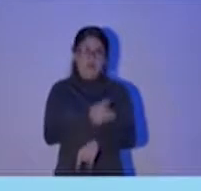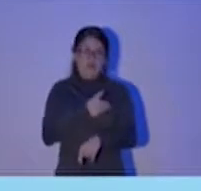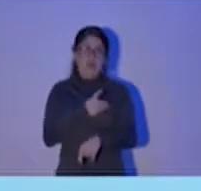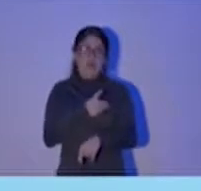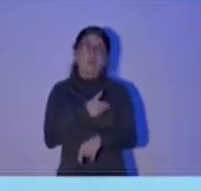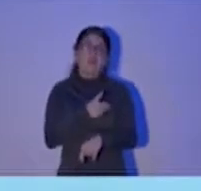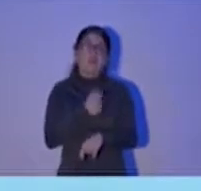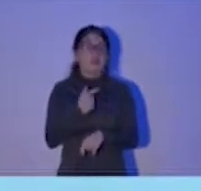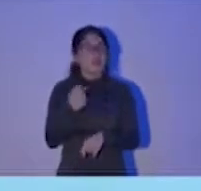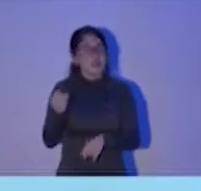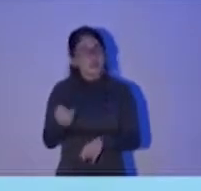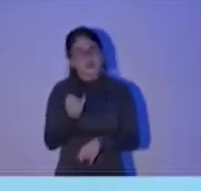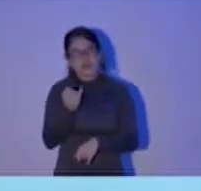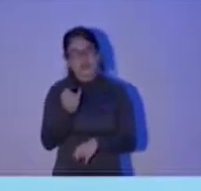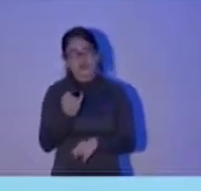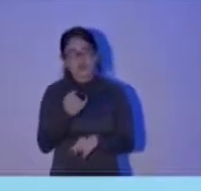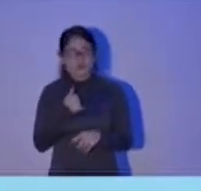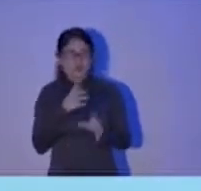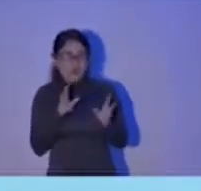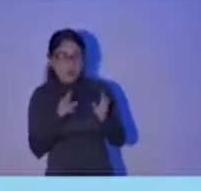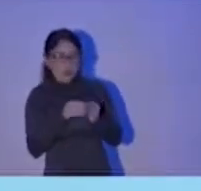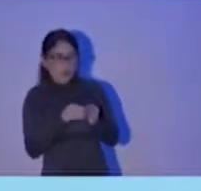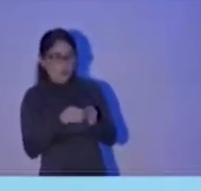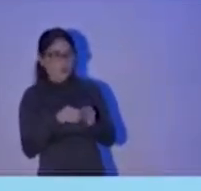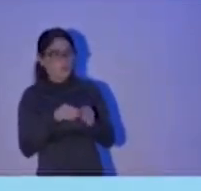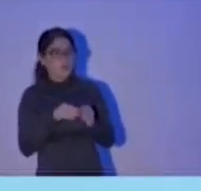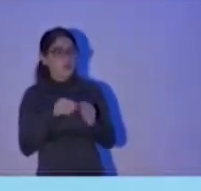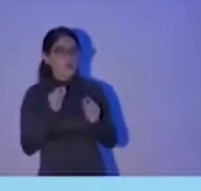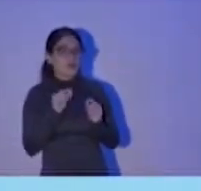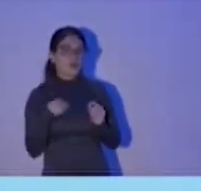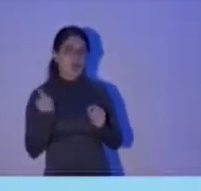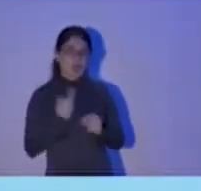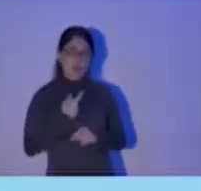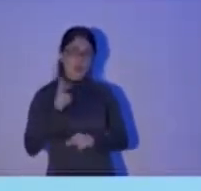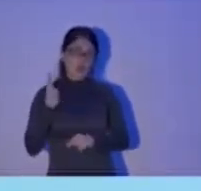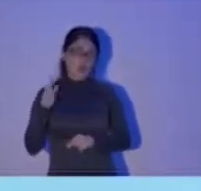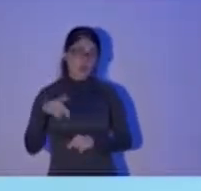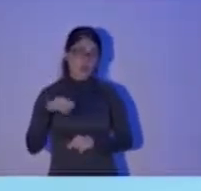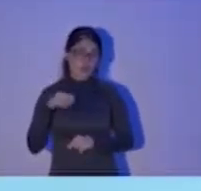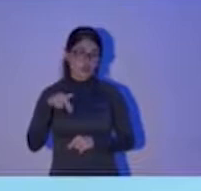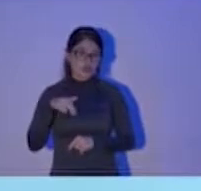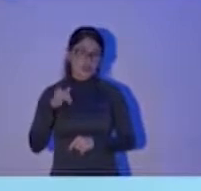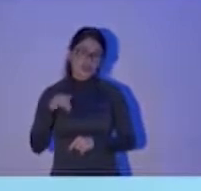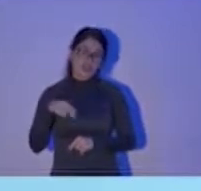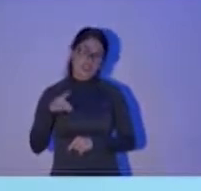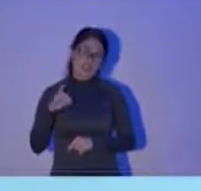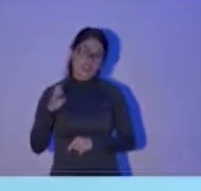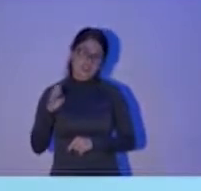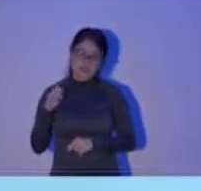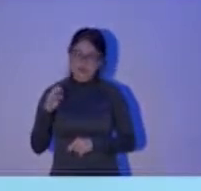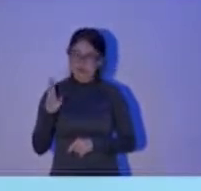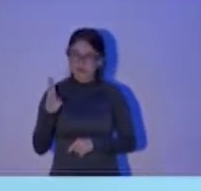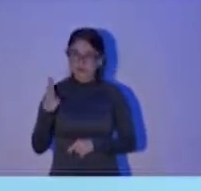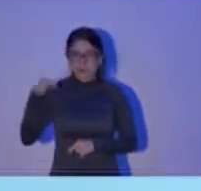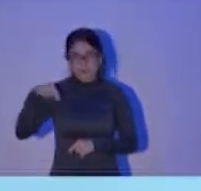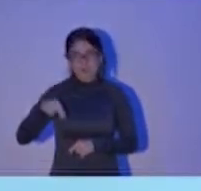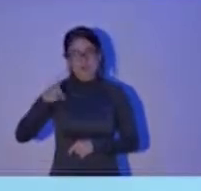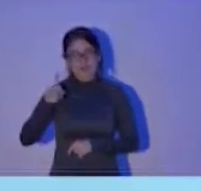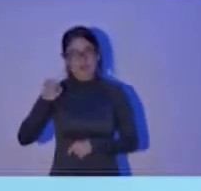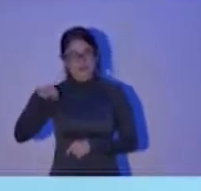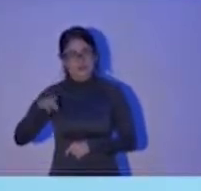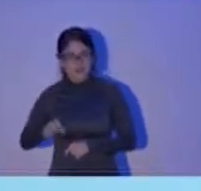Aí, concluindo, Camila, nós pretendemos, enquanto Undime, fortalecer esse trabalho conjunto, e já nós